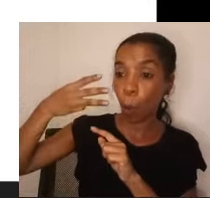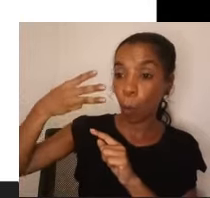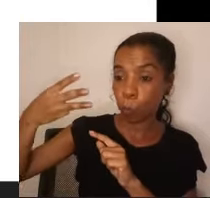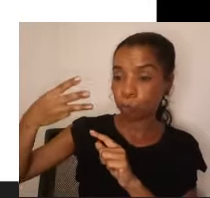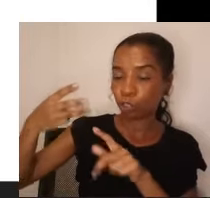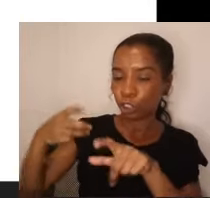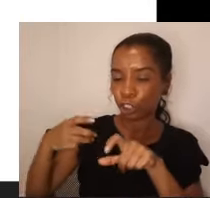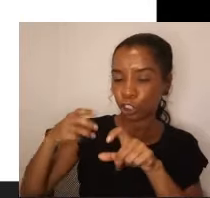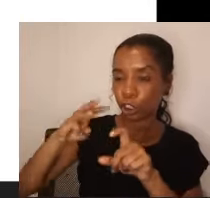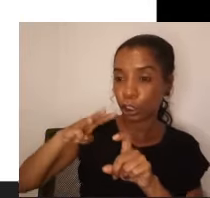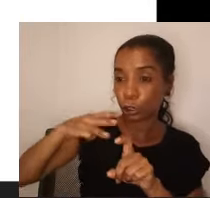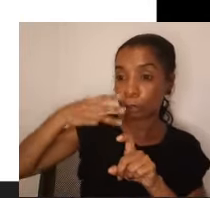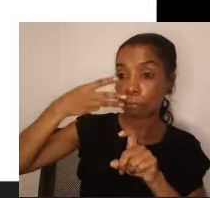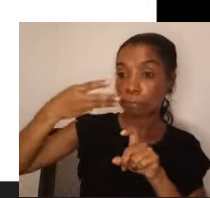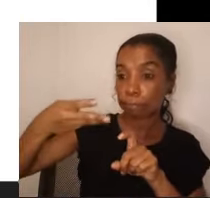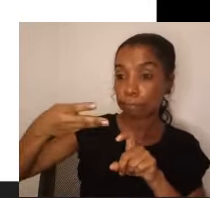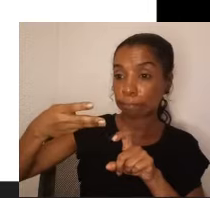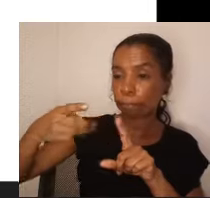a gente fica com